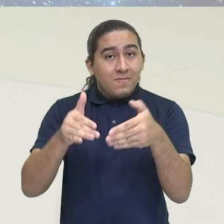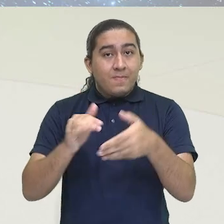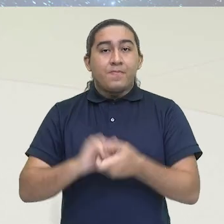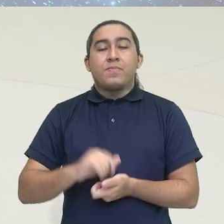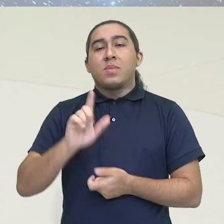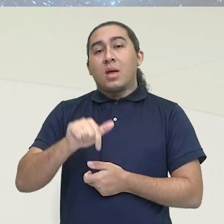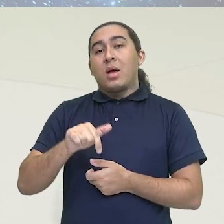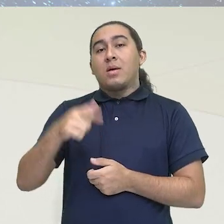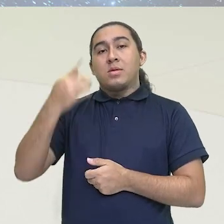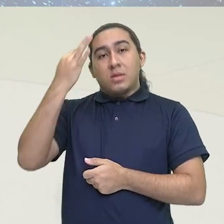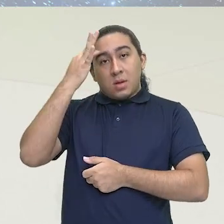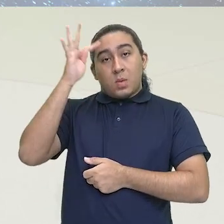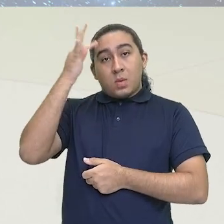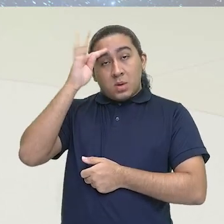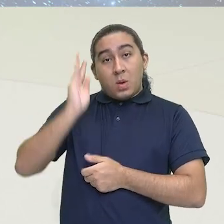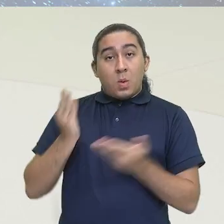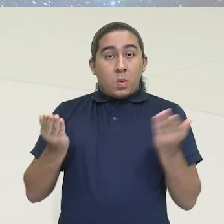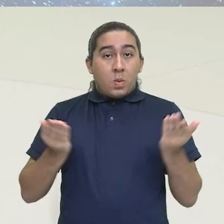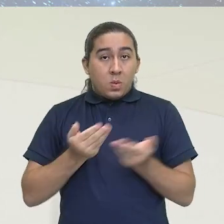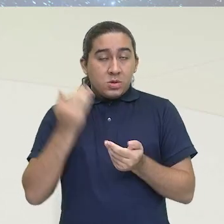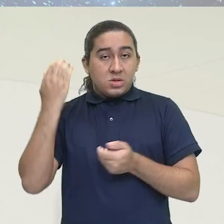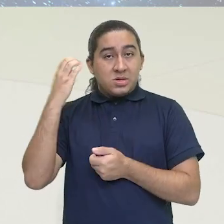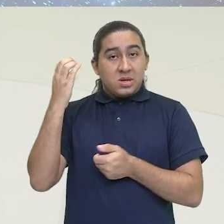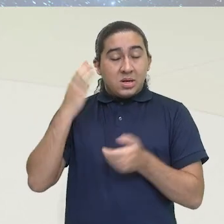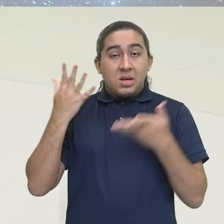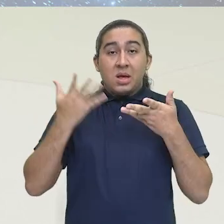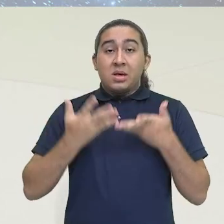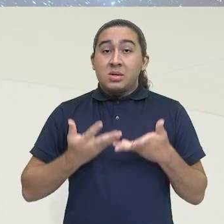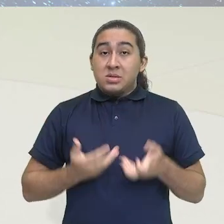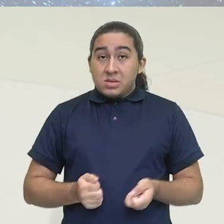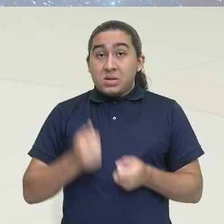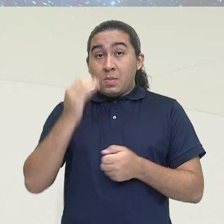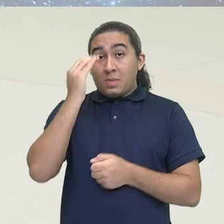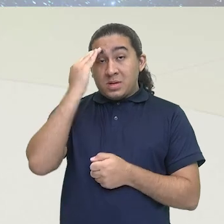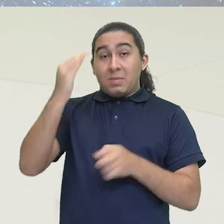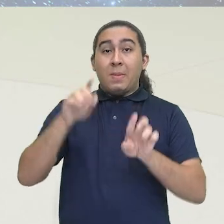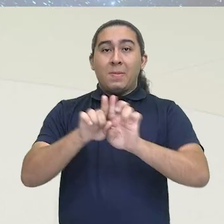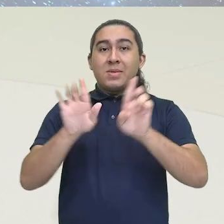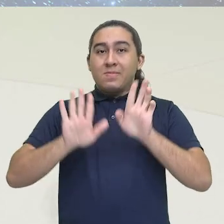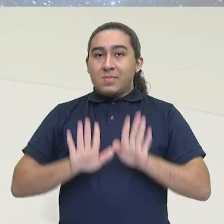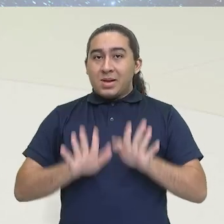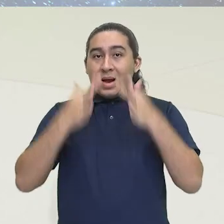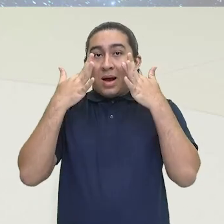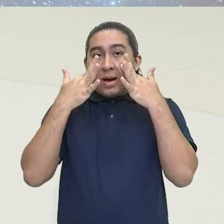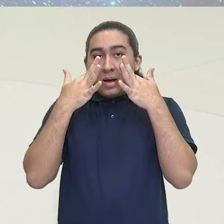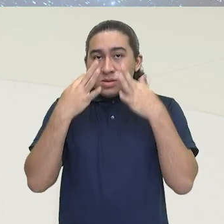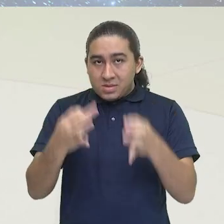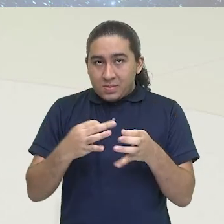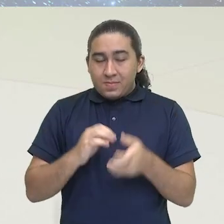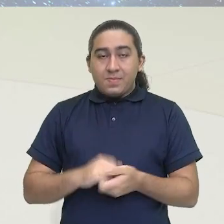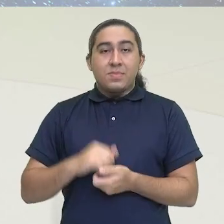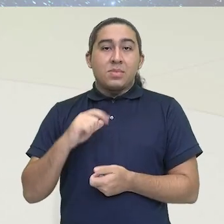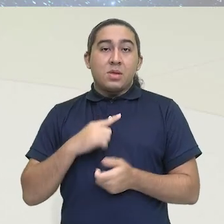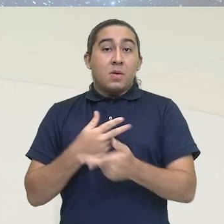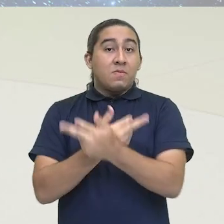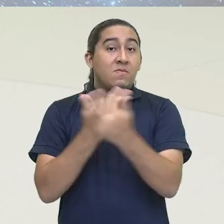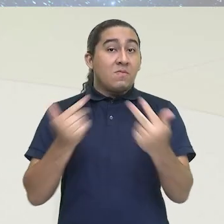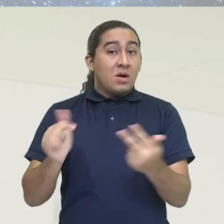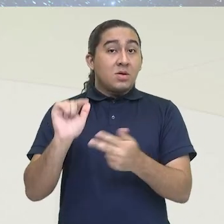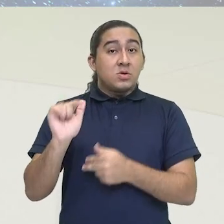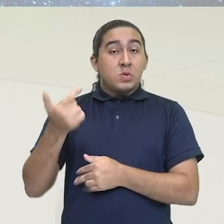das teorias mais aceitas atualmente. Mas quero fazer uma observação. Existem outras teorias